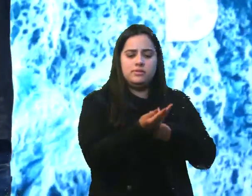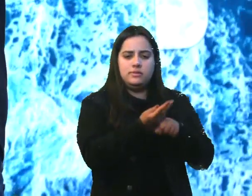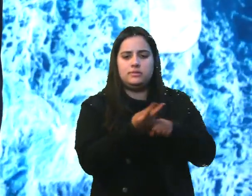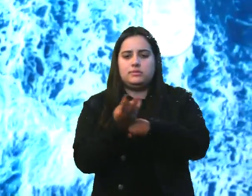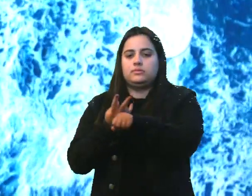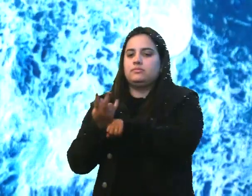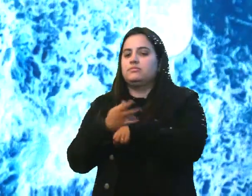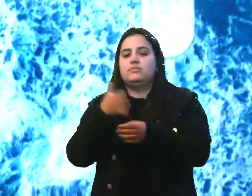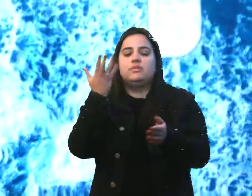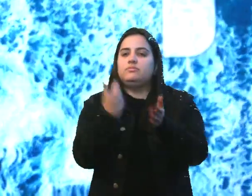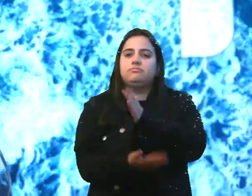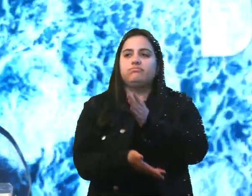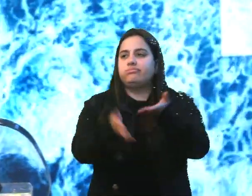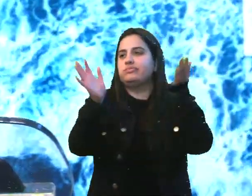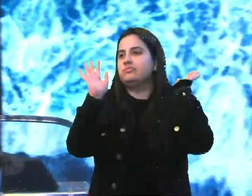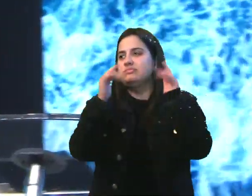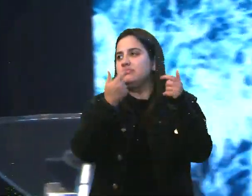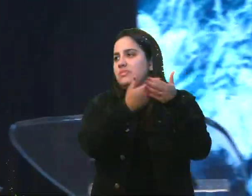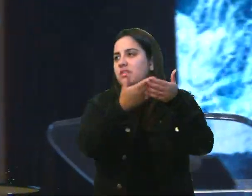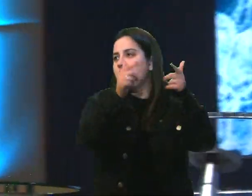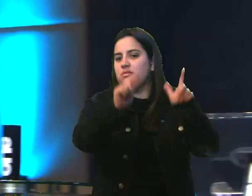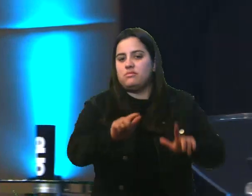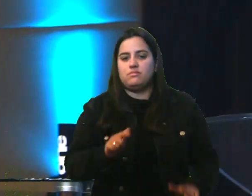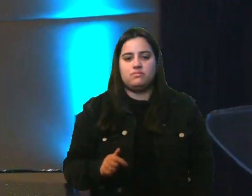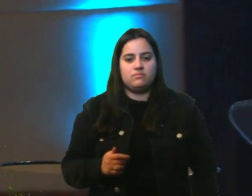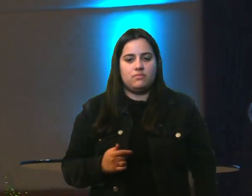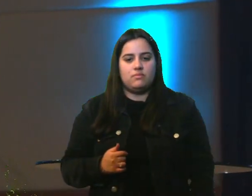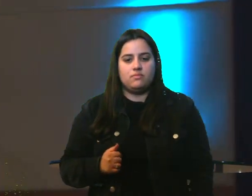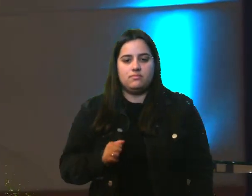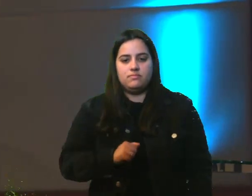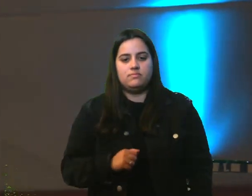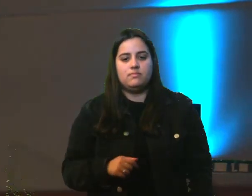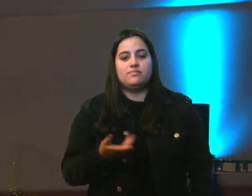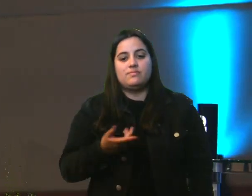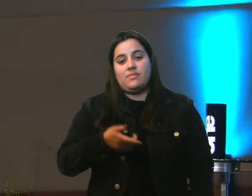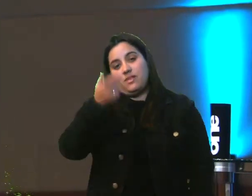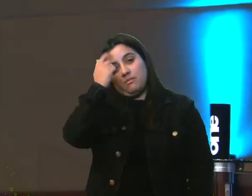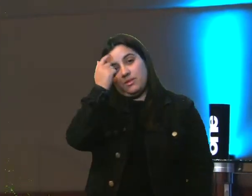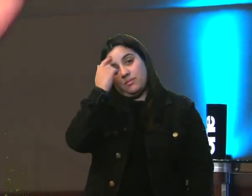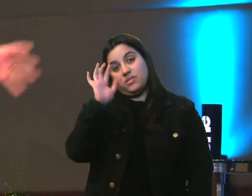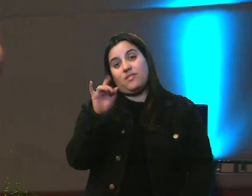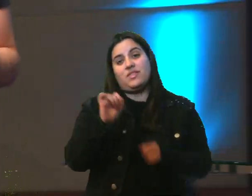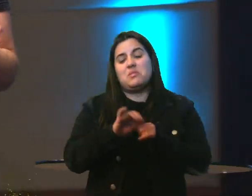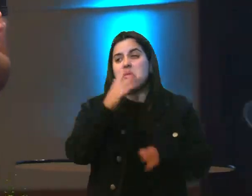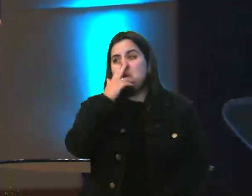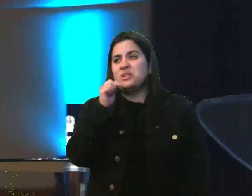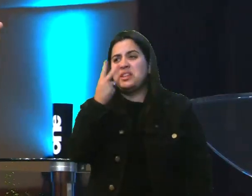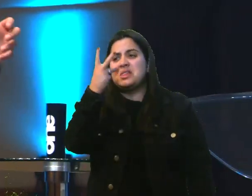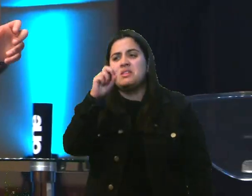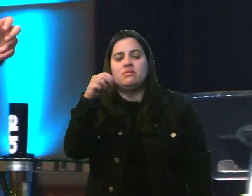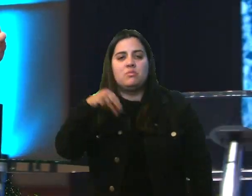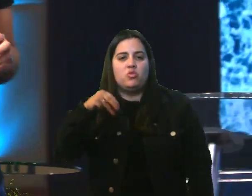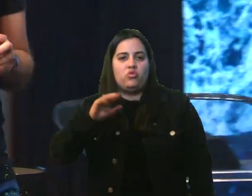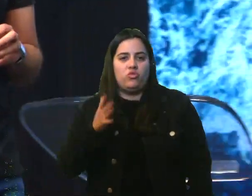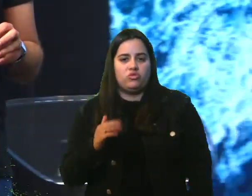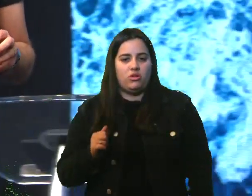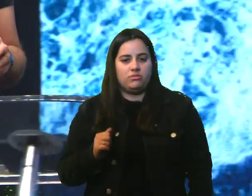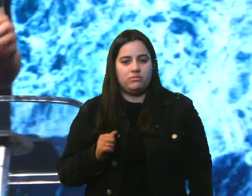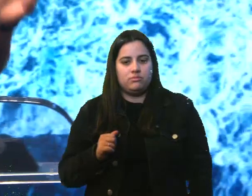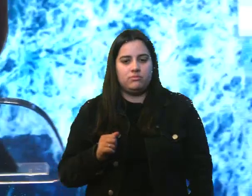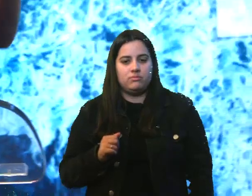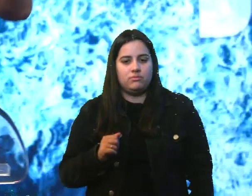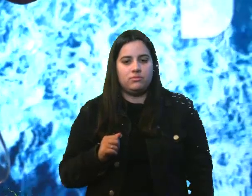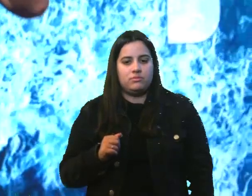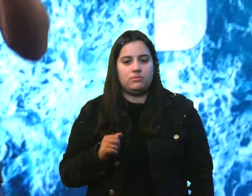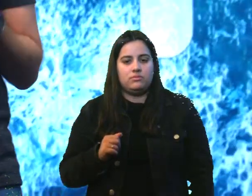repente ela se perdeu no meio, em algum lugar. Na minha cabeça já fazia uma meia hora que a gente estava atrás da Kiara. Não